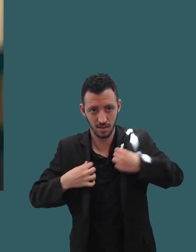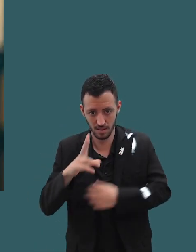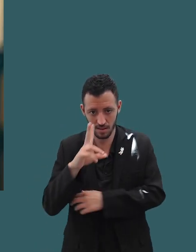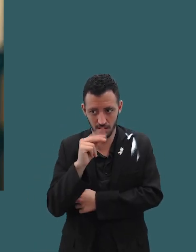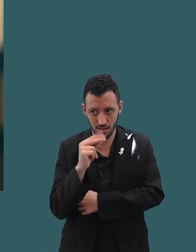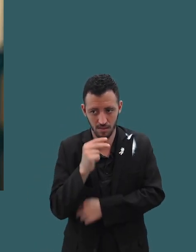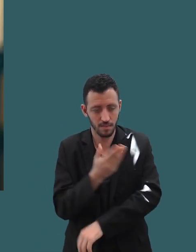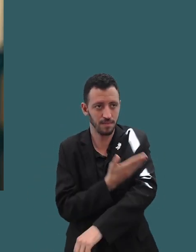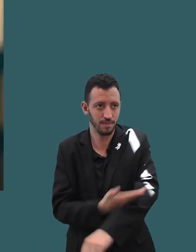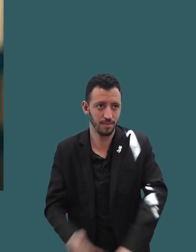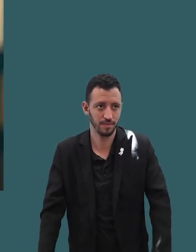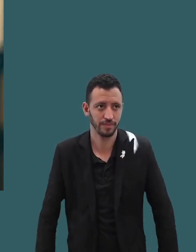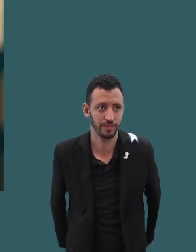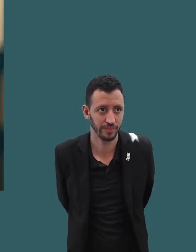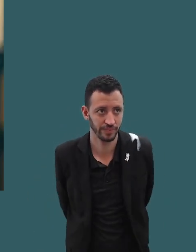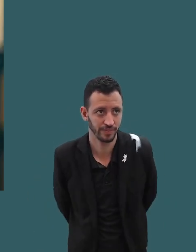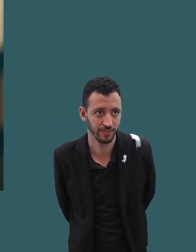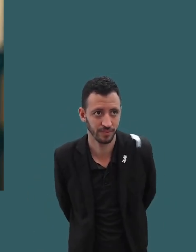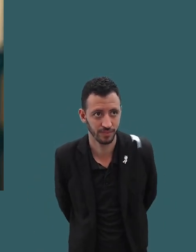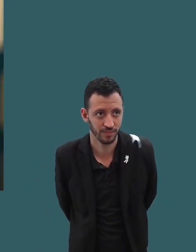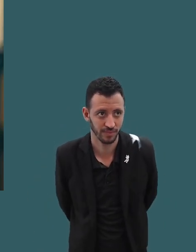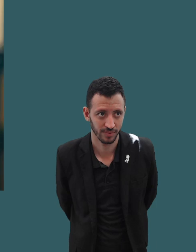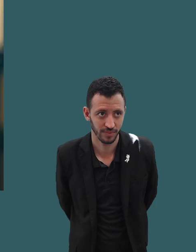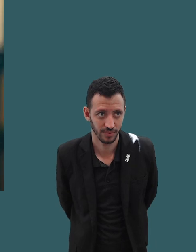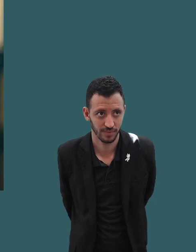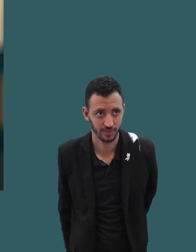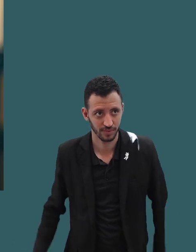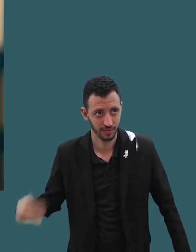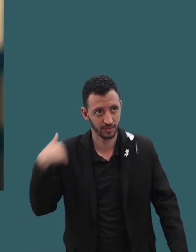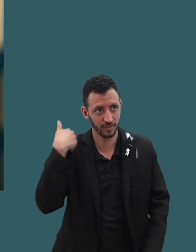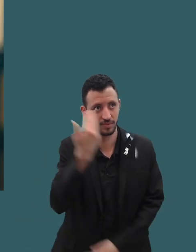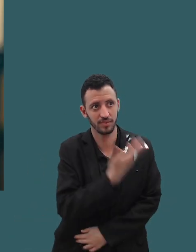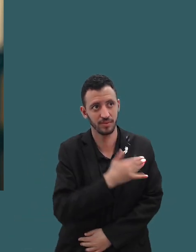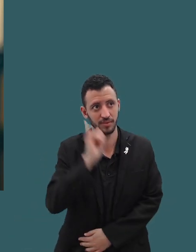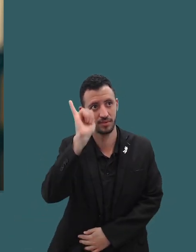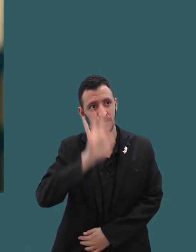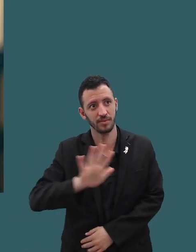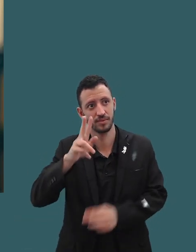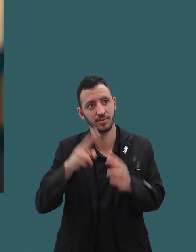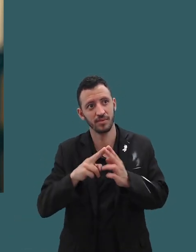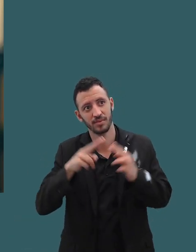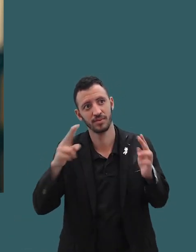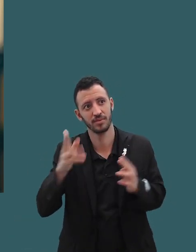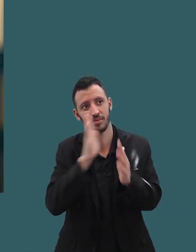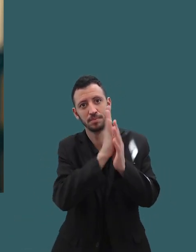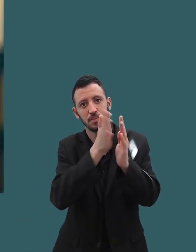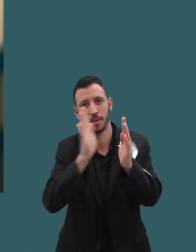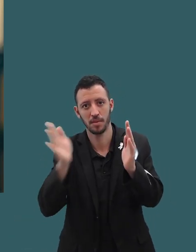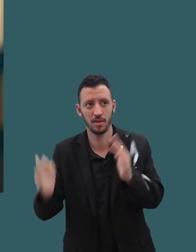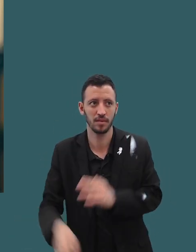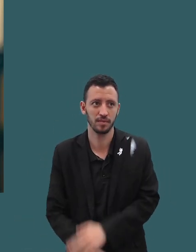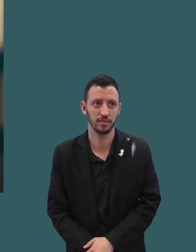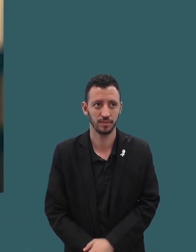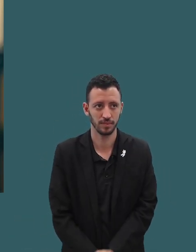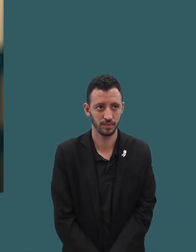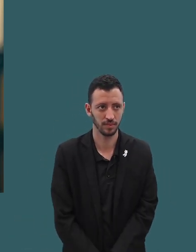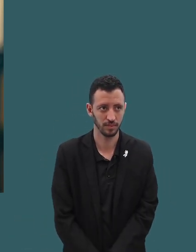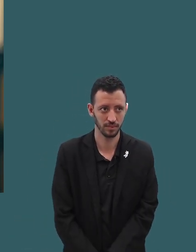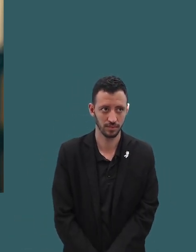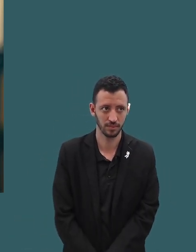azul e branca. Ao fundo, temos uma imagem virtual de uma biblioteca.